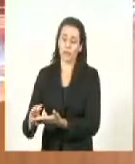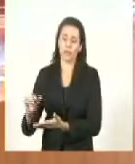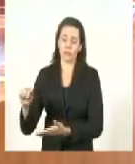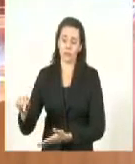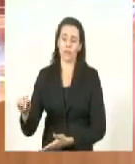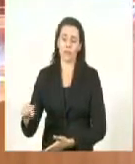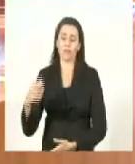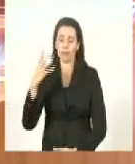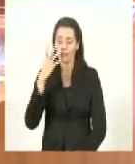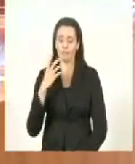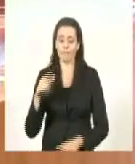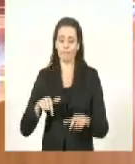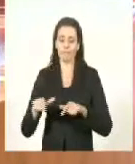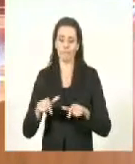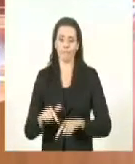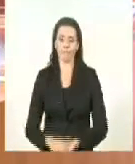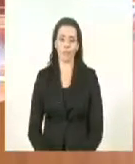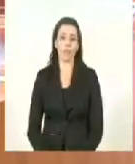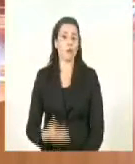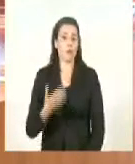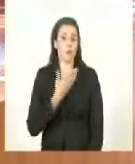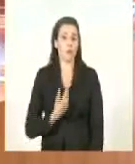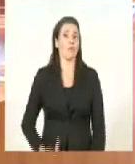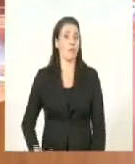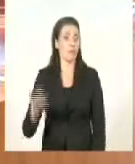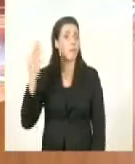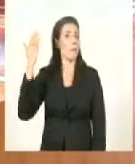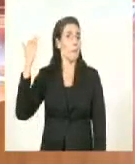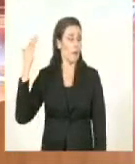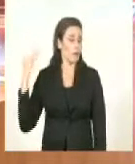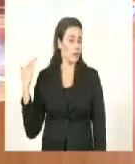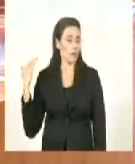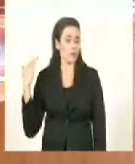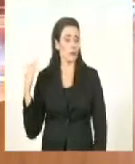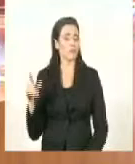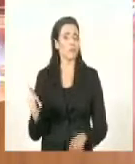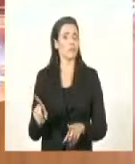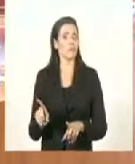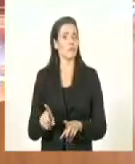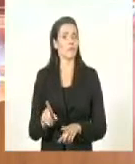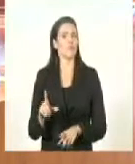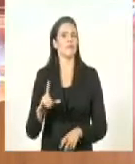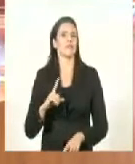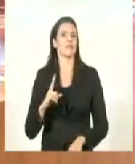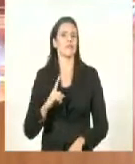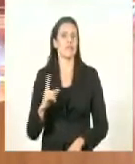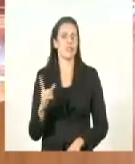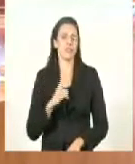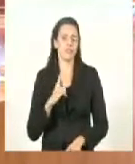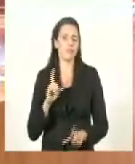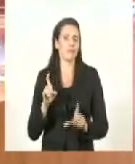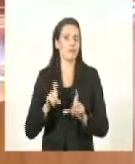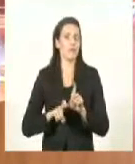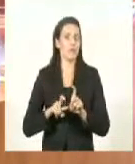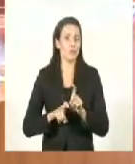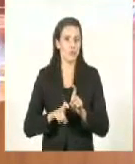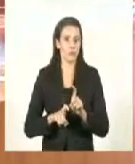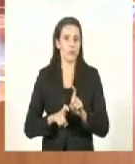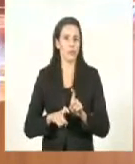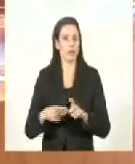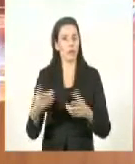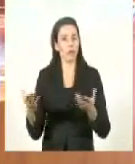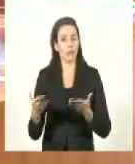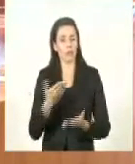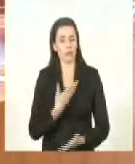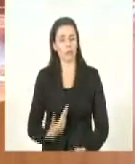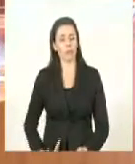da gestão passada, que deixaram o calote no posto, de 9 milhões de reais. Então, a gente